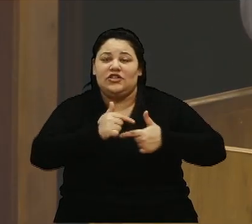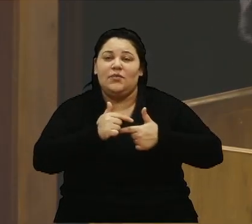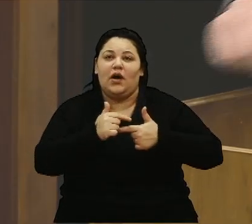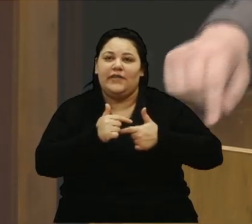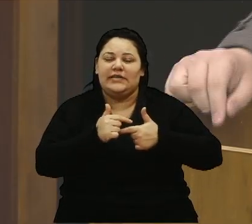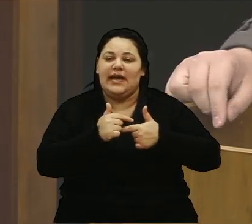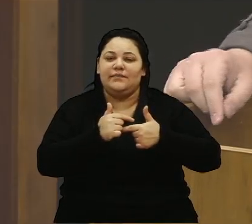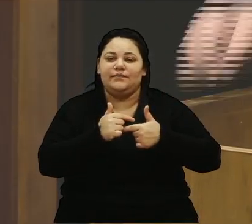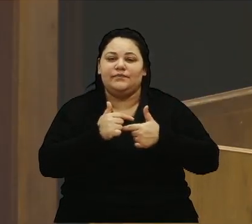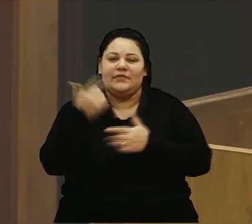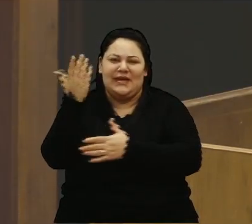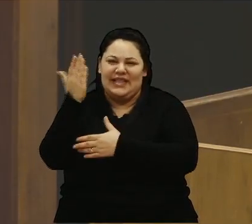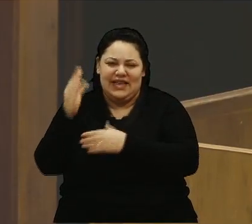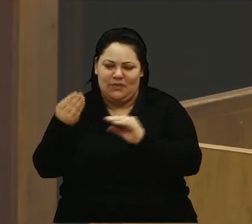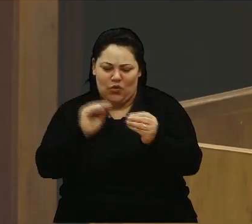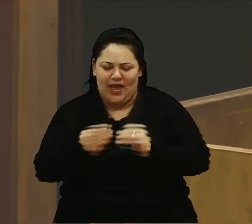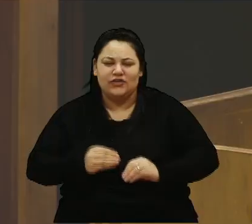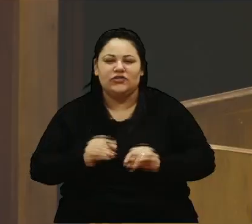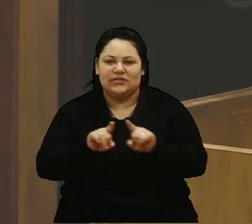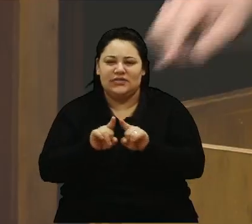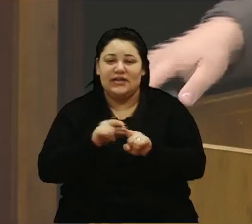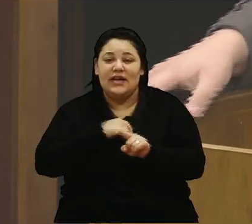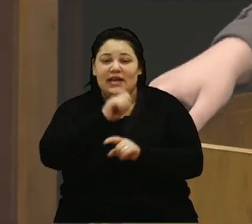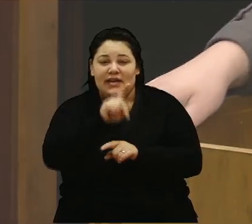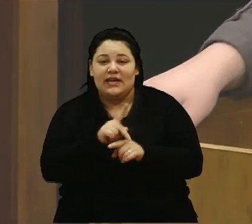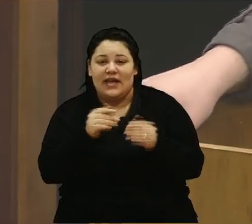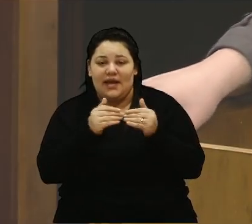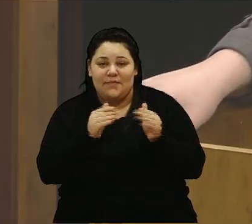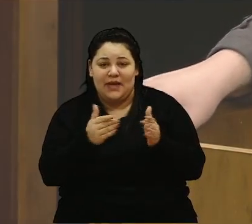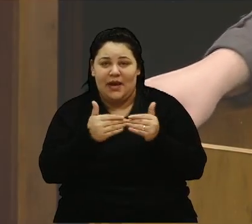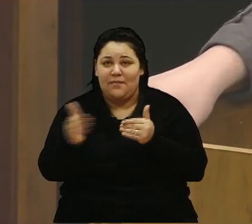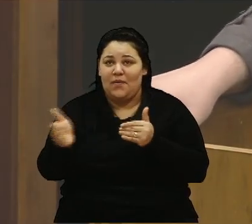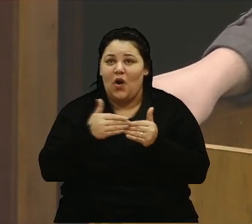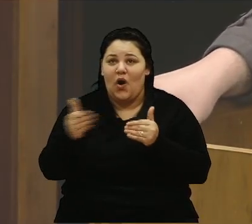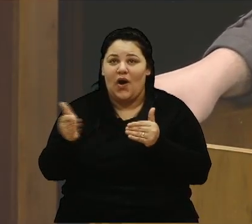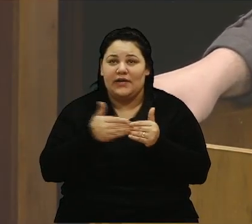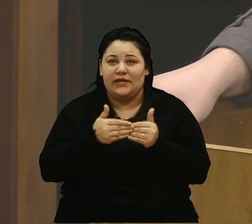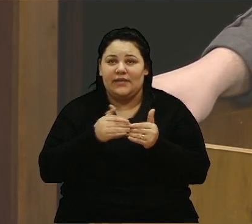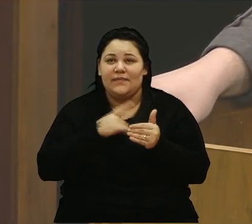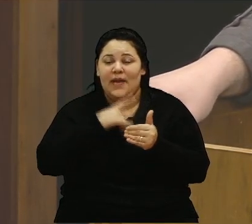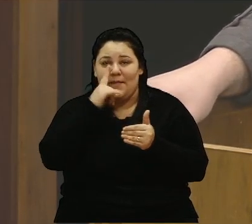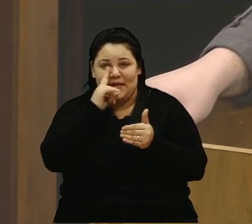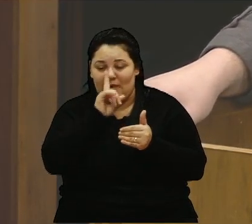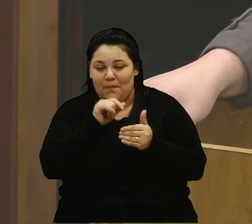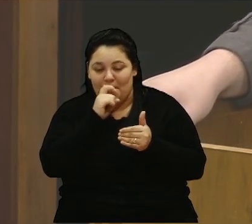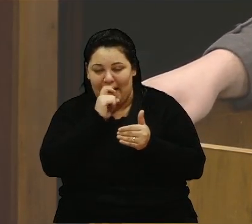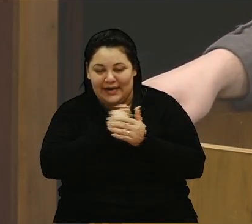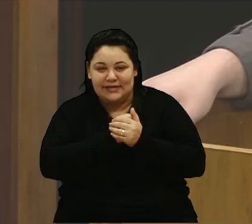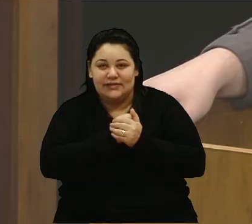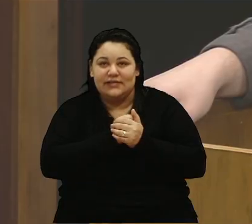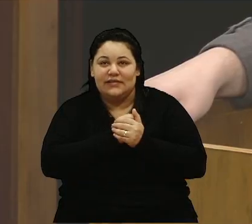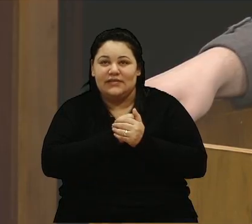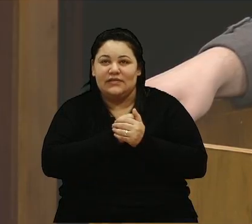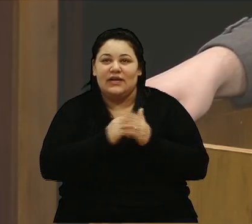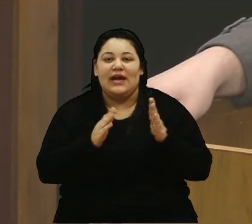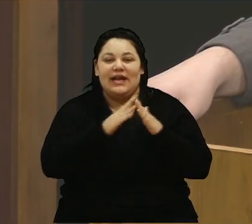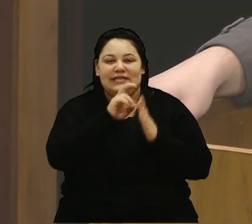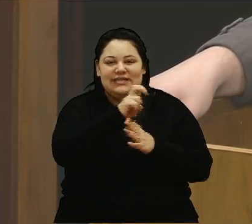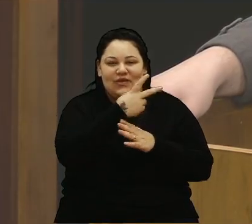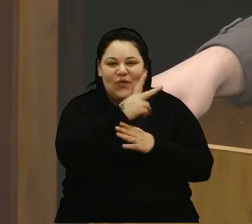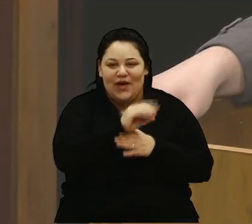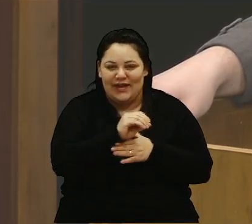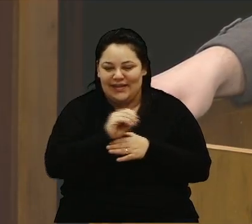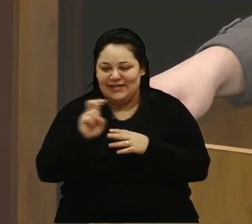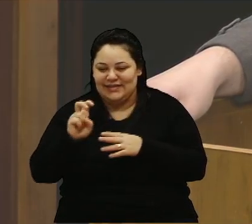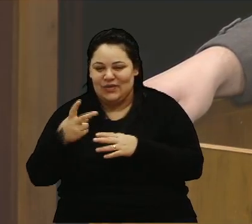que deu exemplo dentro de casa. Na minha casa, quem abria a porta quando eu era criança não era minha mãe, era meu pai. Casa de 5,40 por 5,40 de madeira, lá